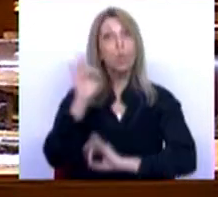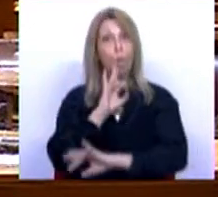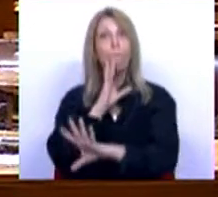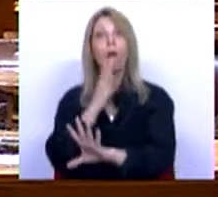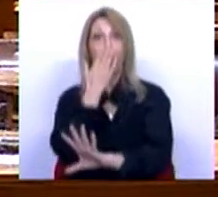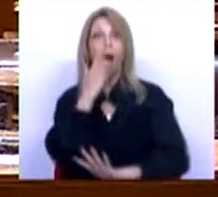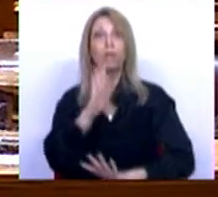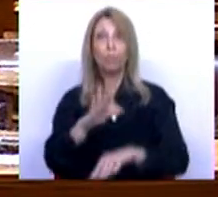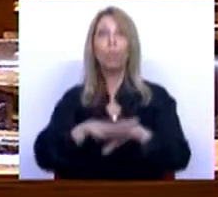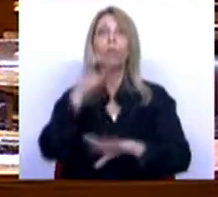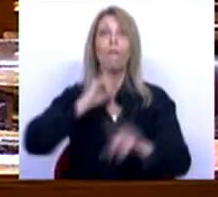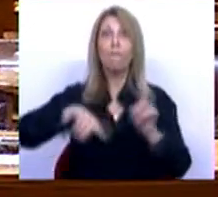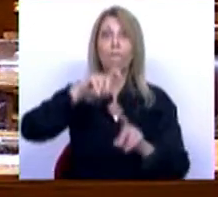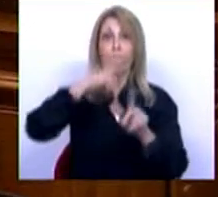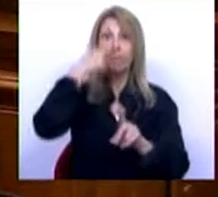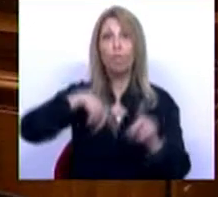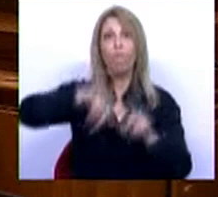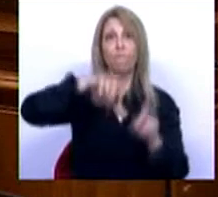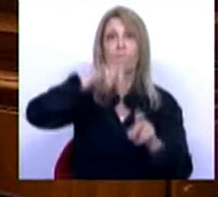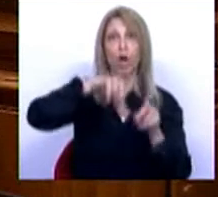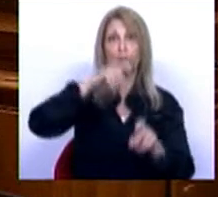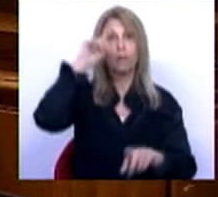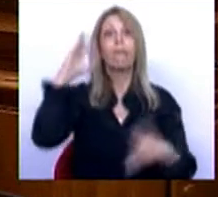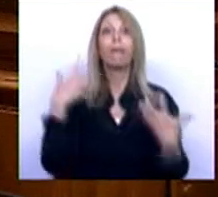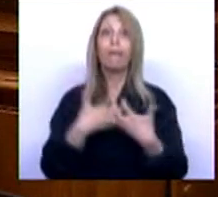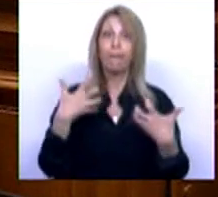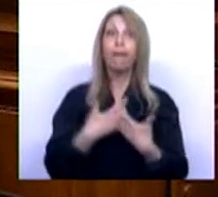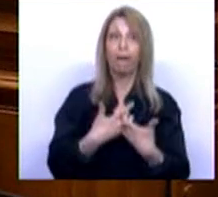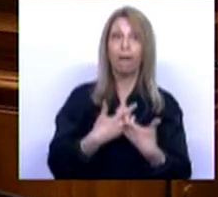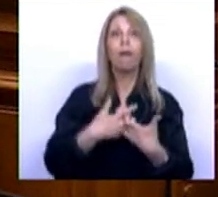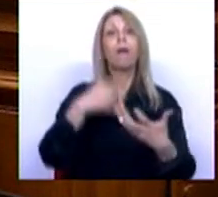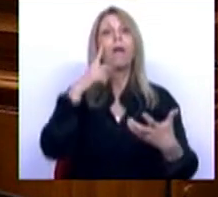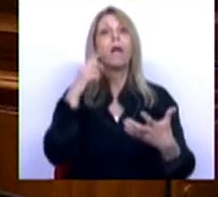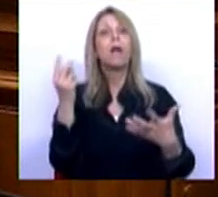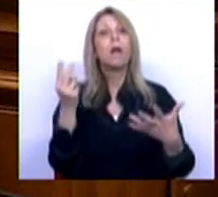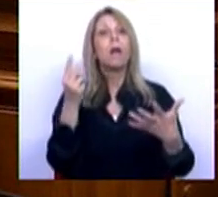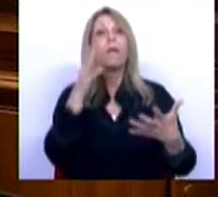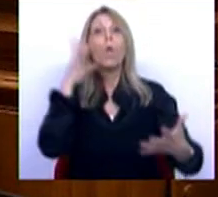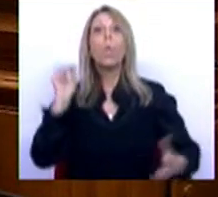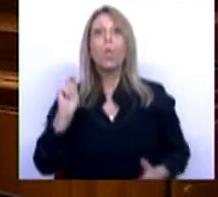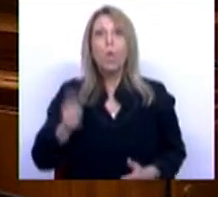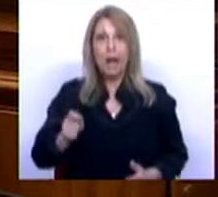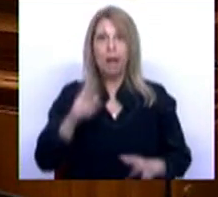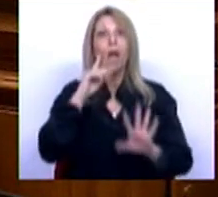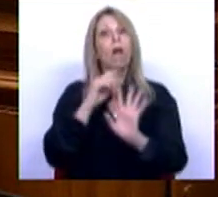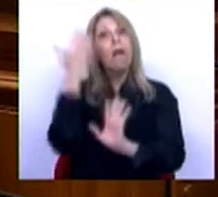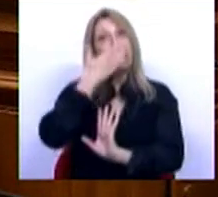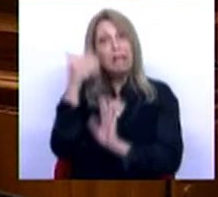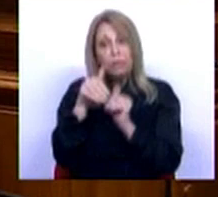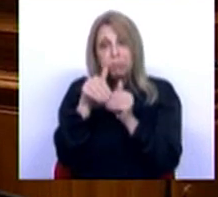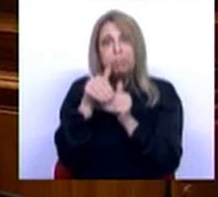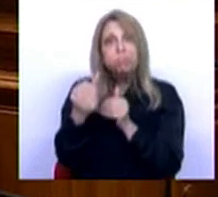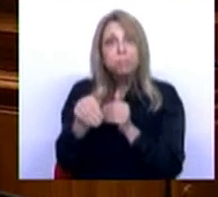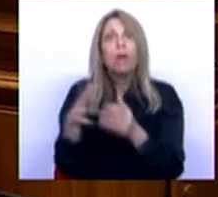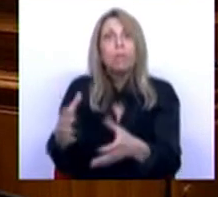originada pela guerra na Ucrânia. Em poucos dias, acolheu mais de 3 milhões de pessoas carecidas de proteção.